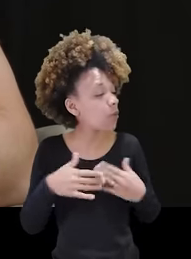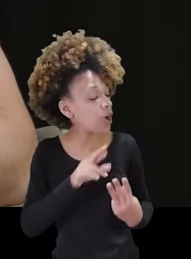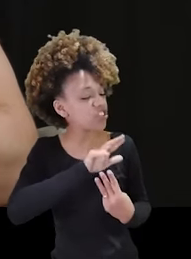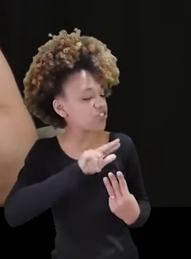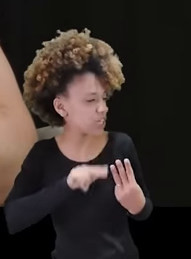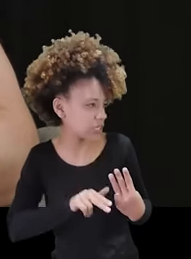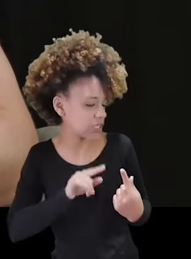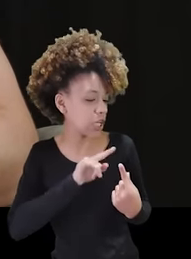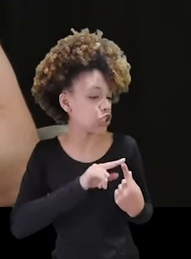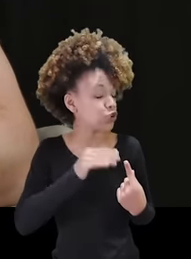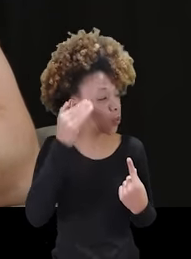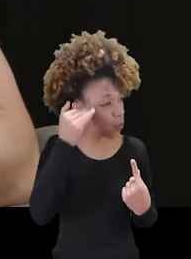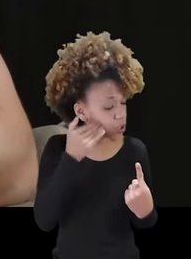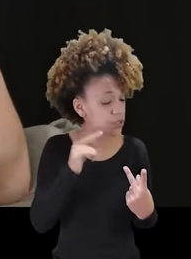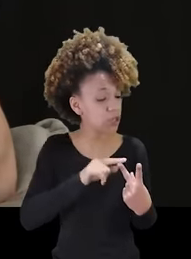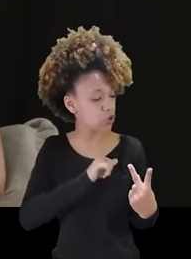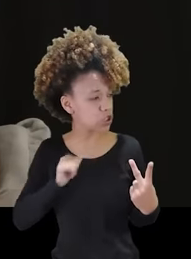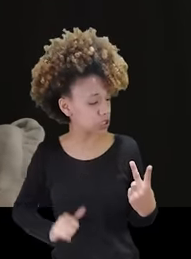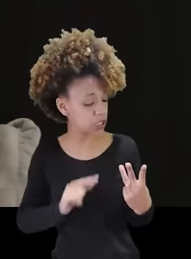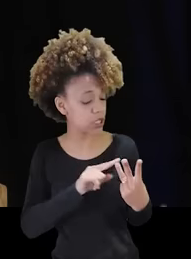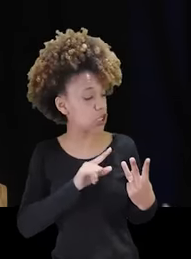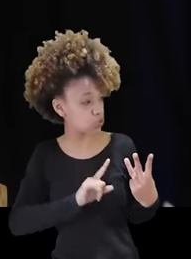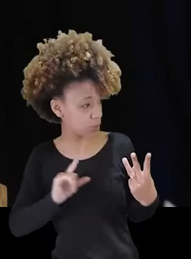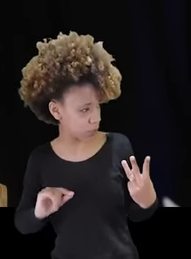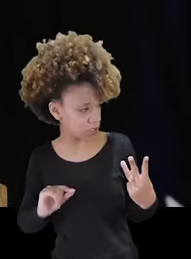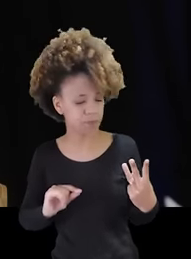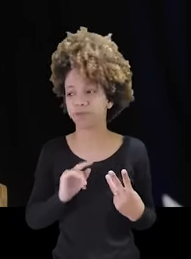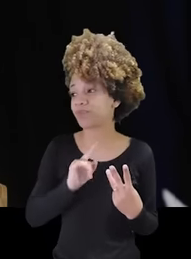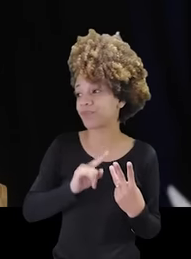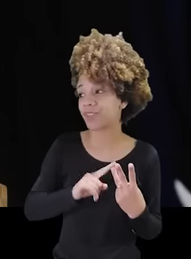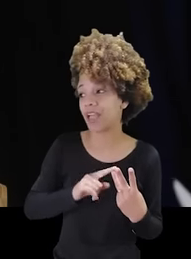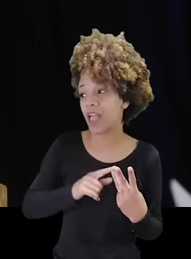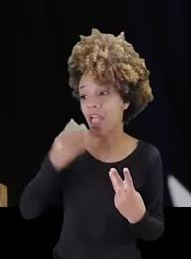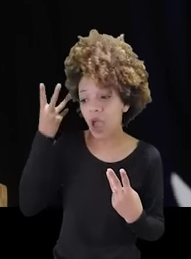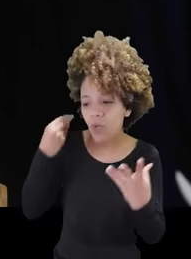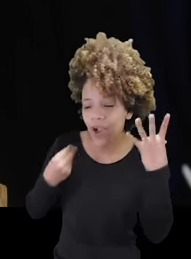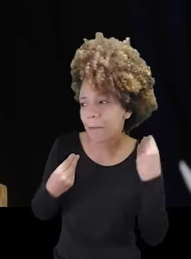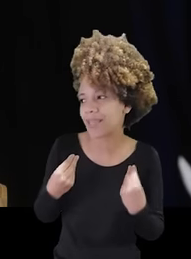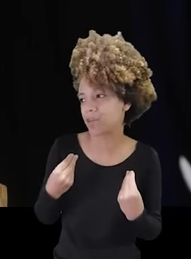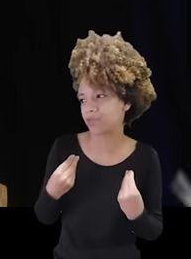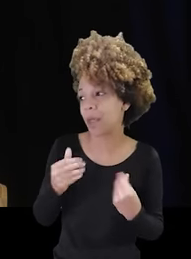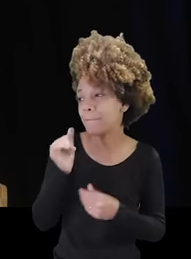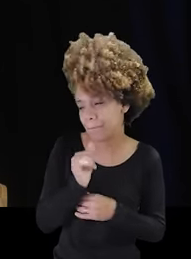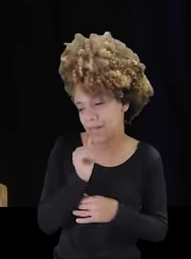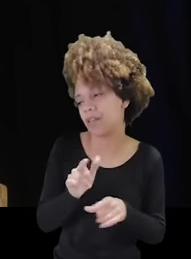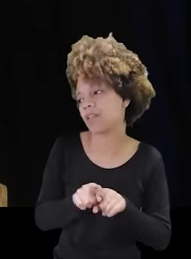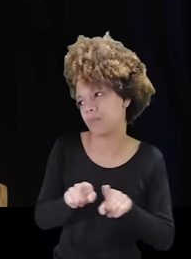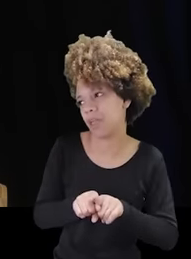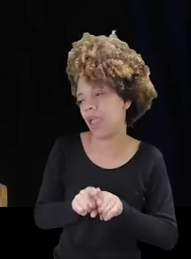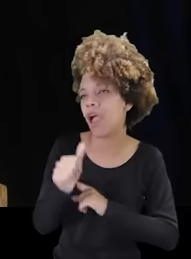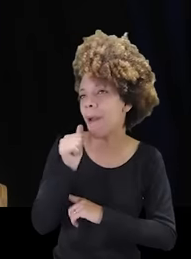a diferença que você poderia falar entre um coreano e um chinês e um japonês o Japonês é o cabelo de menina e menina também